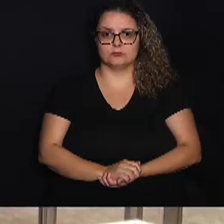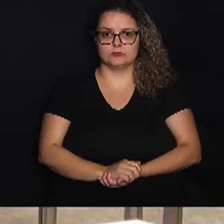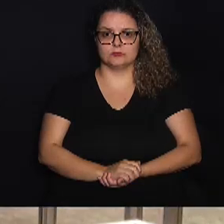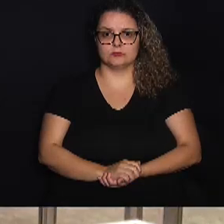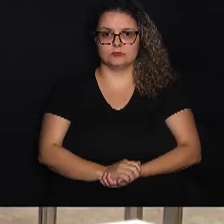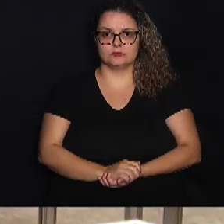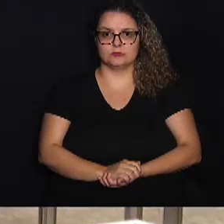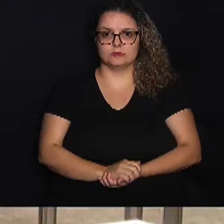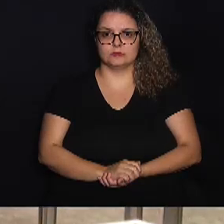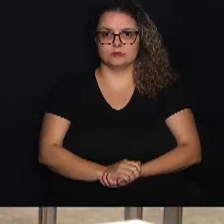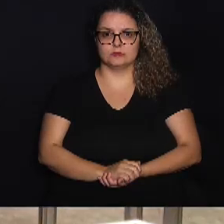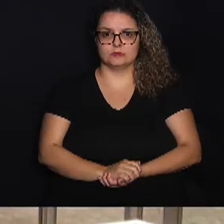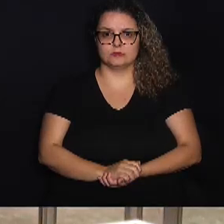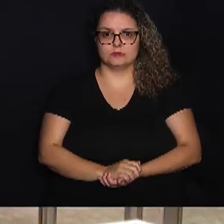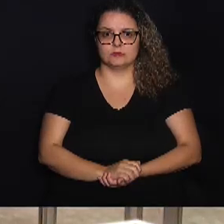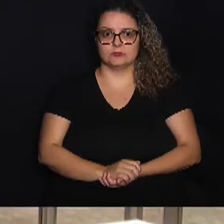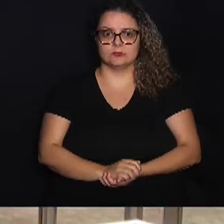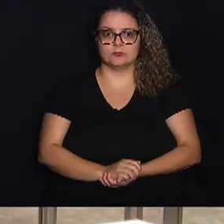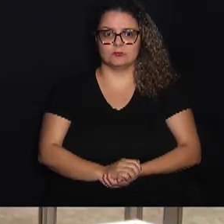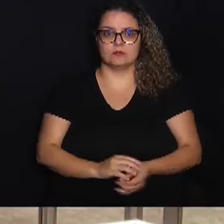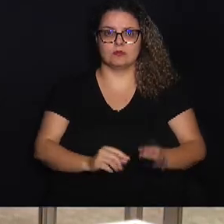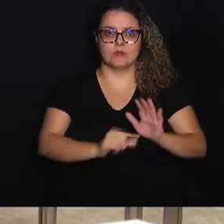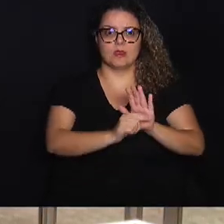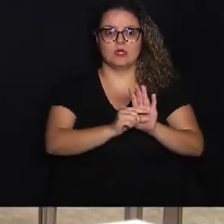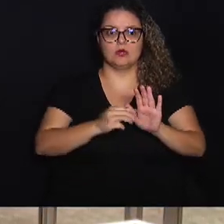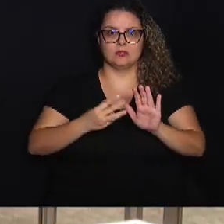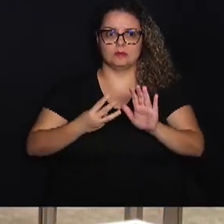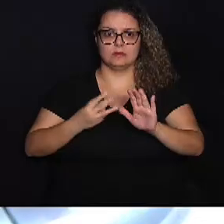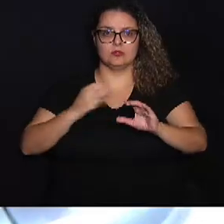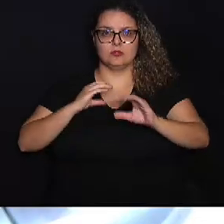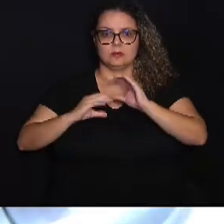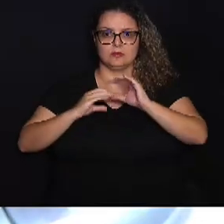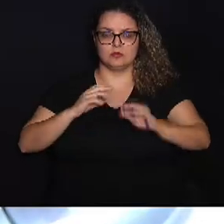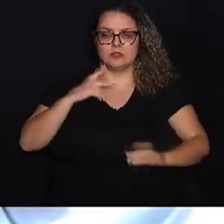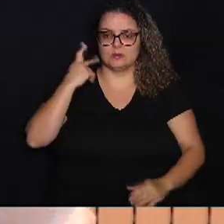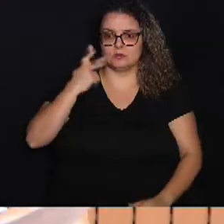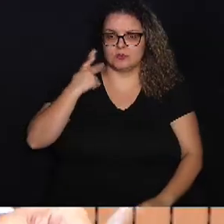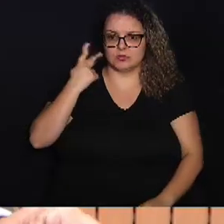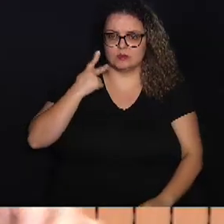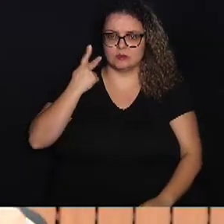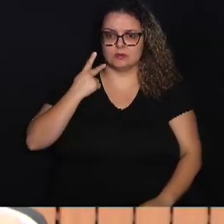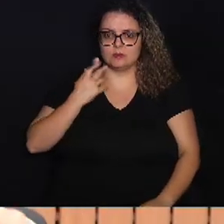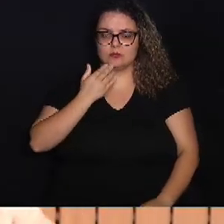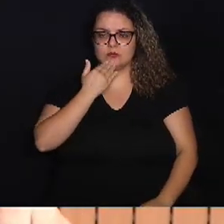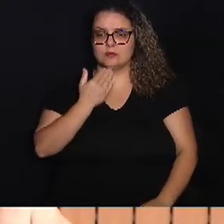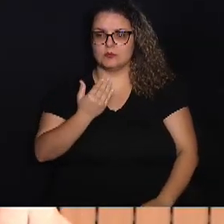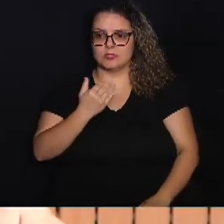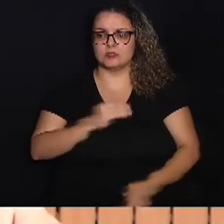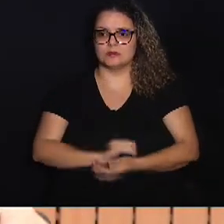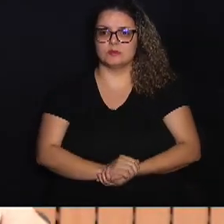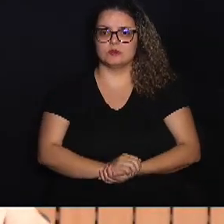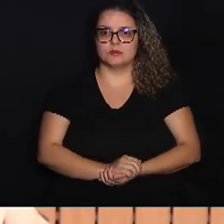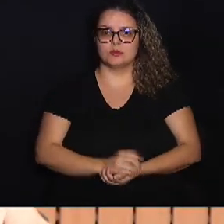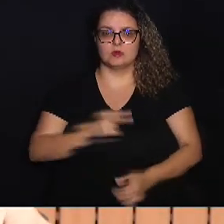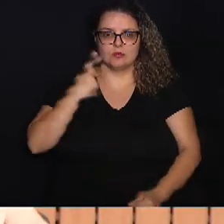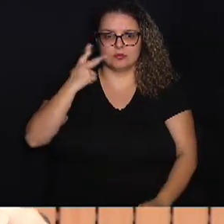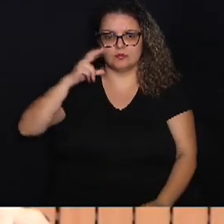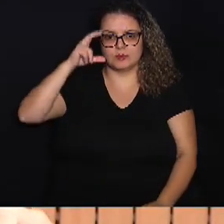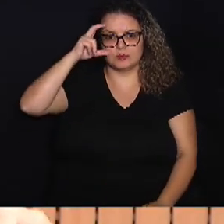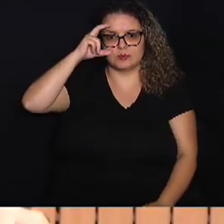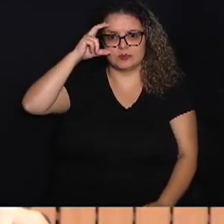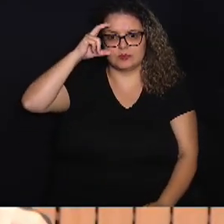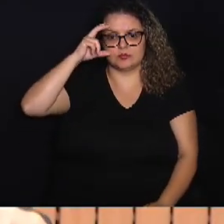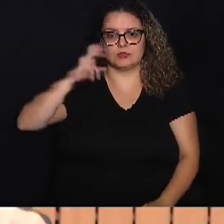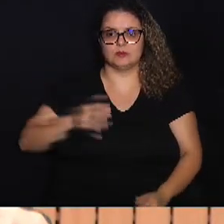secretaria item três comunicado dos Senhores vereadores né solicito ao Vereador Carlinhos